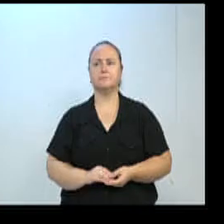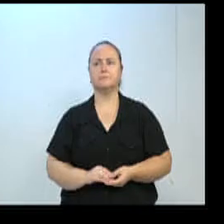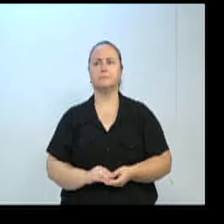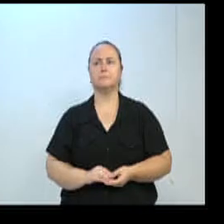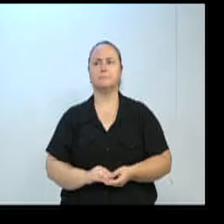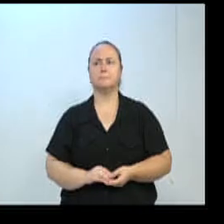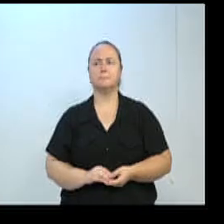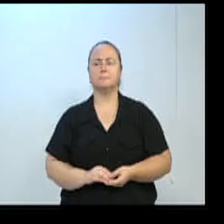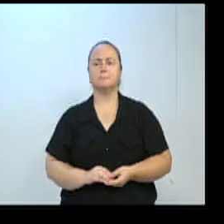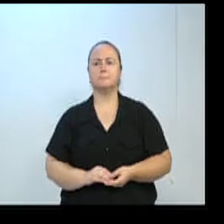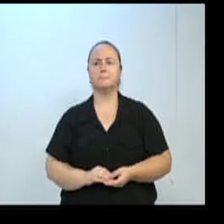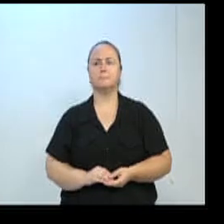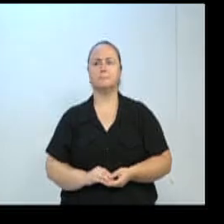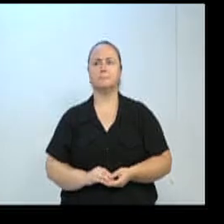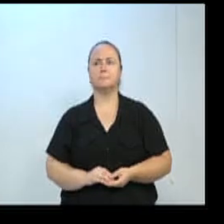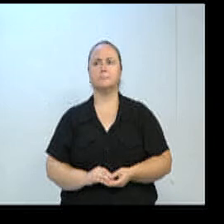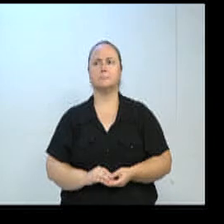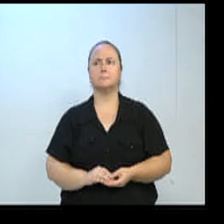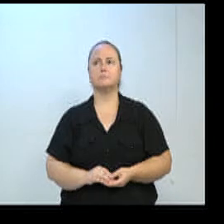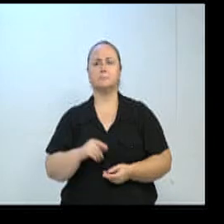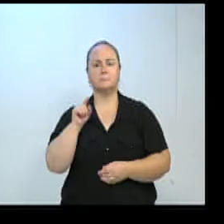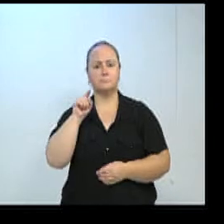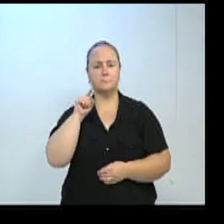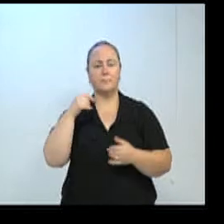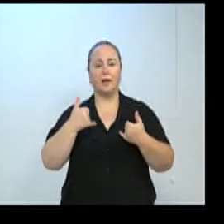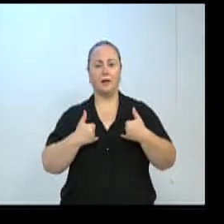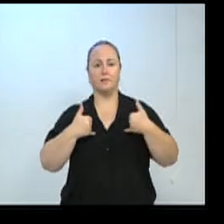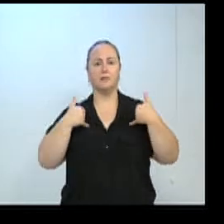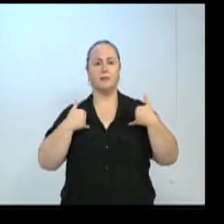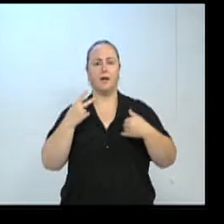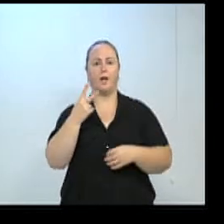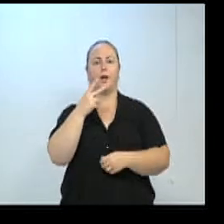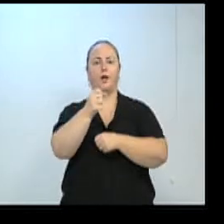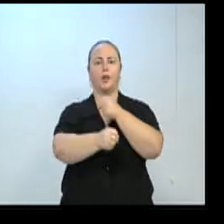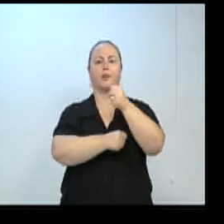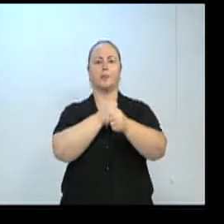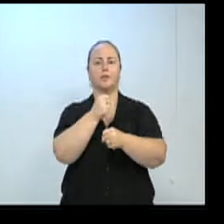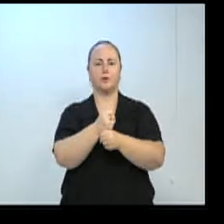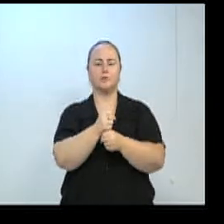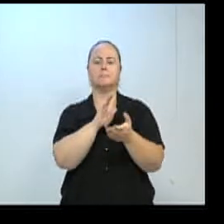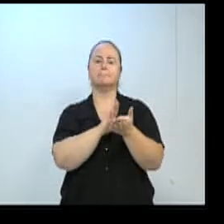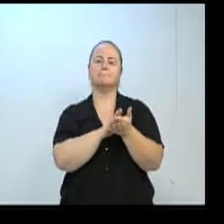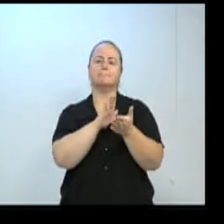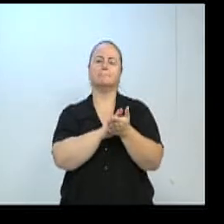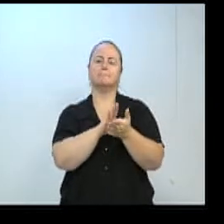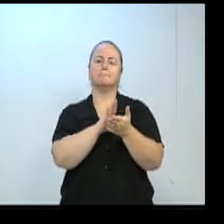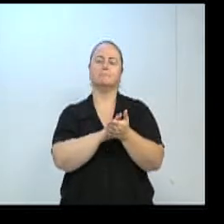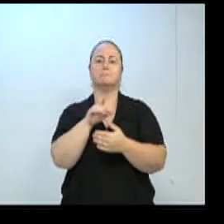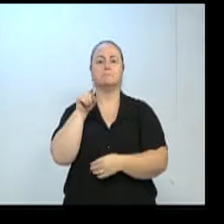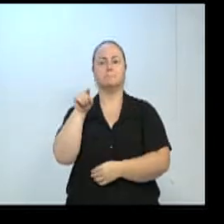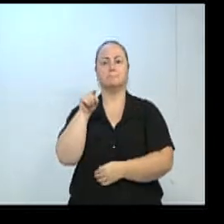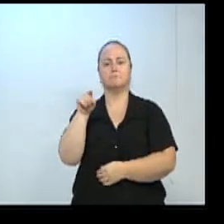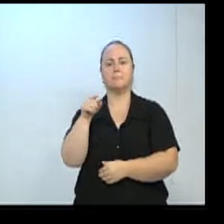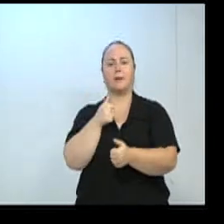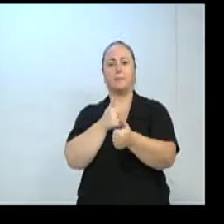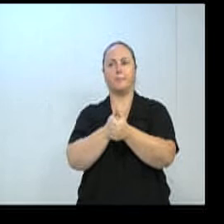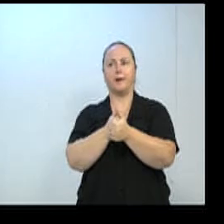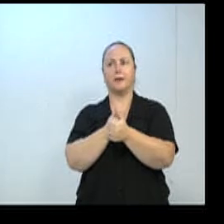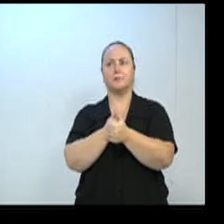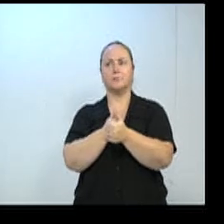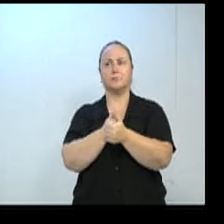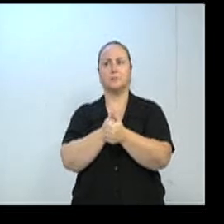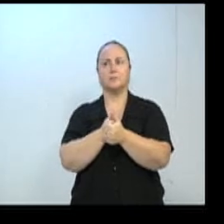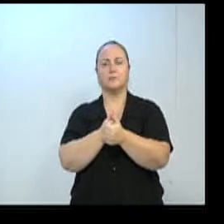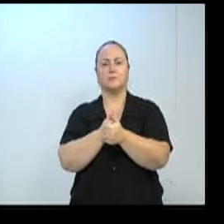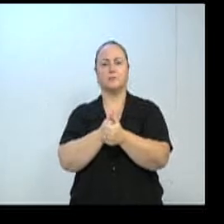Aí, completou agora 2 anos, está de aniversário. Então, hoje, vamos cantar um parabéns aí. 2 anos da cratera da Teca, né?